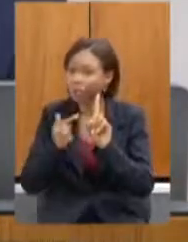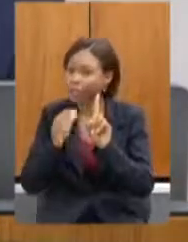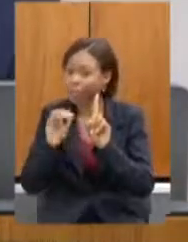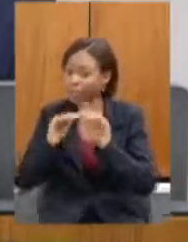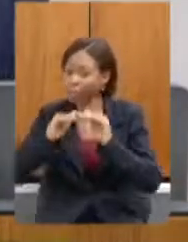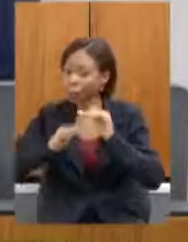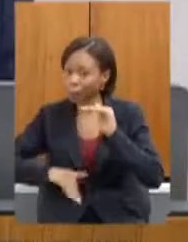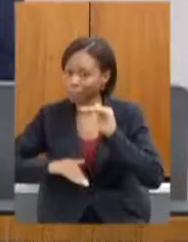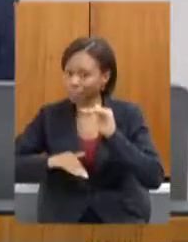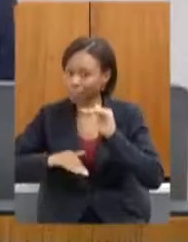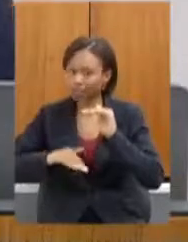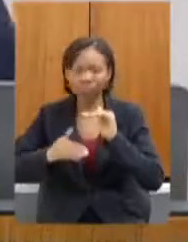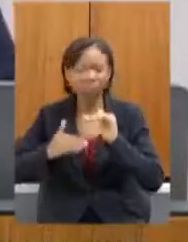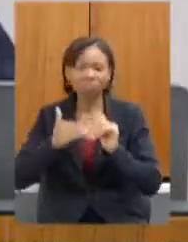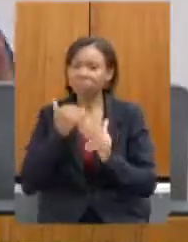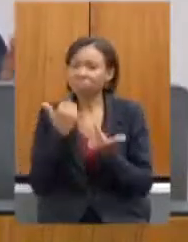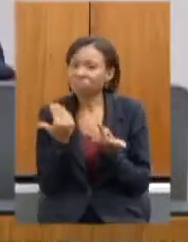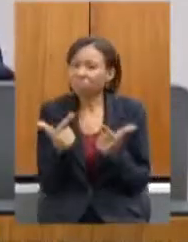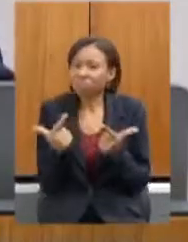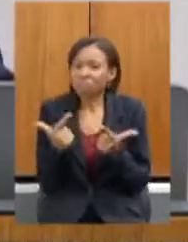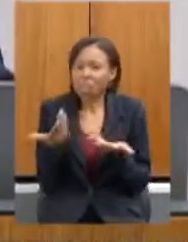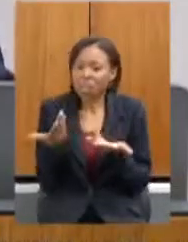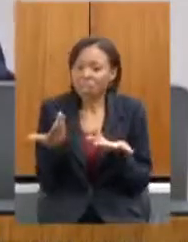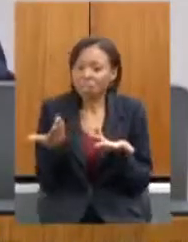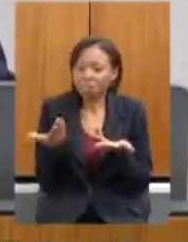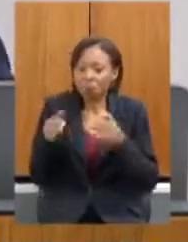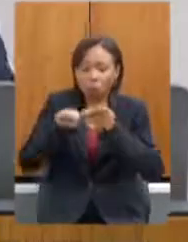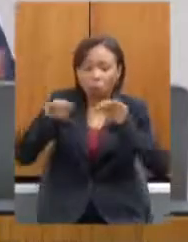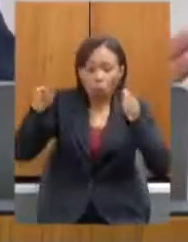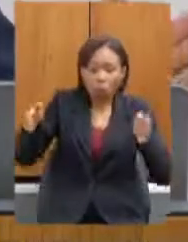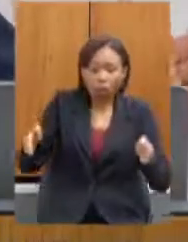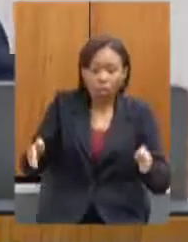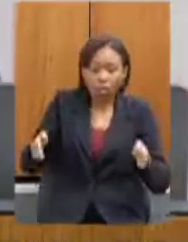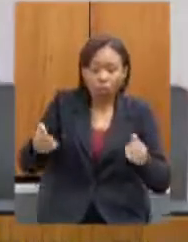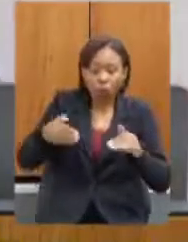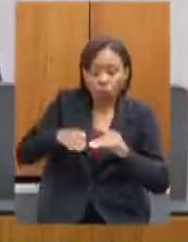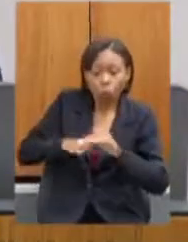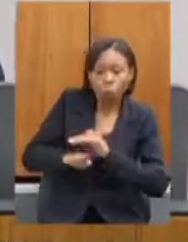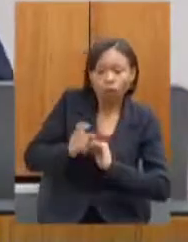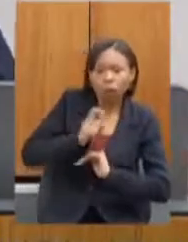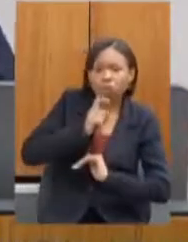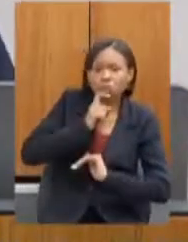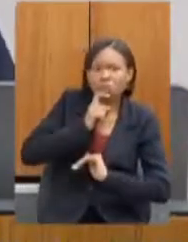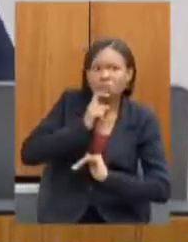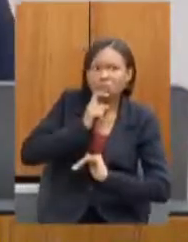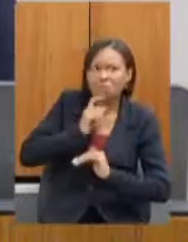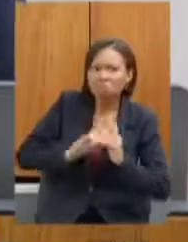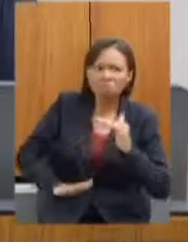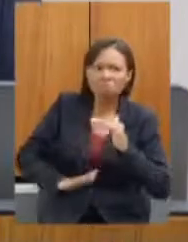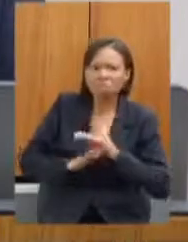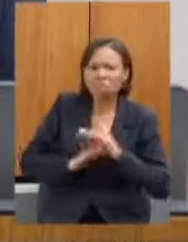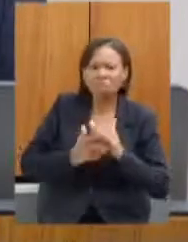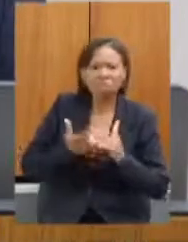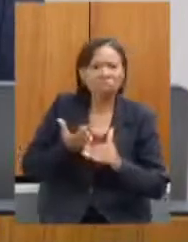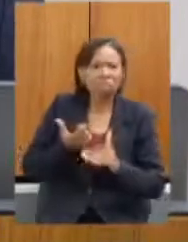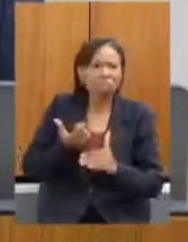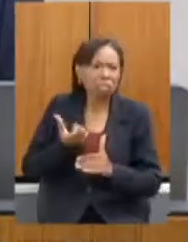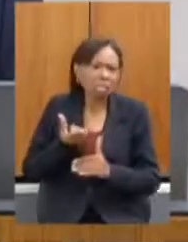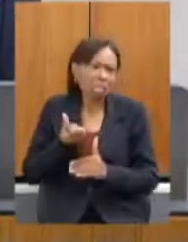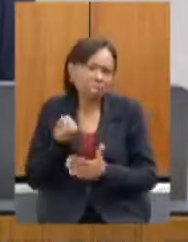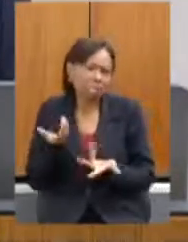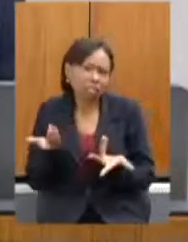ele ele chega me parece que a menos 26 graus centígrados então não pode colocar no freezer normal e